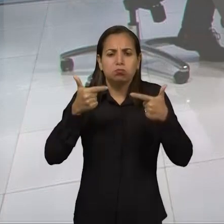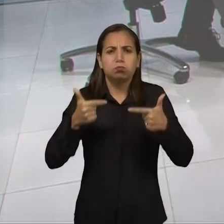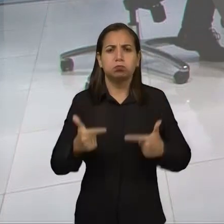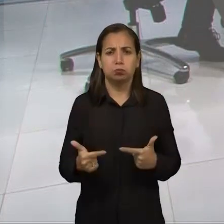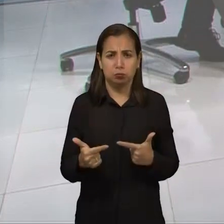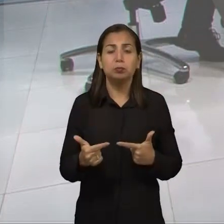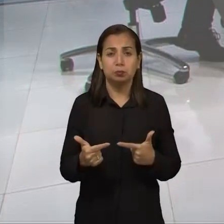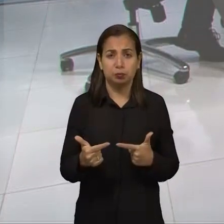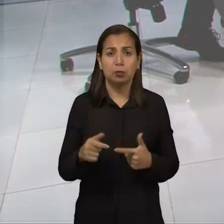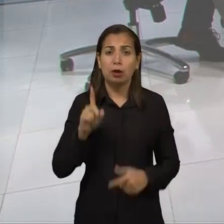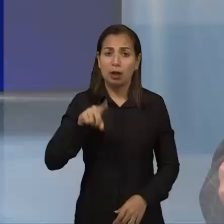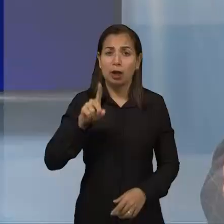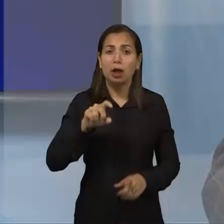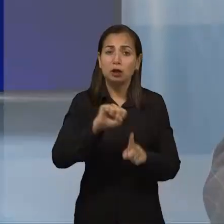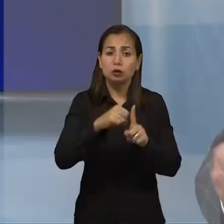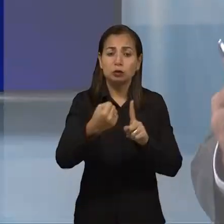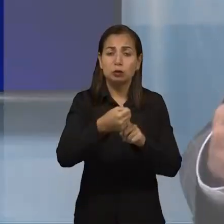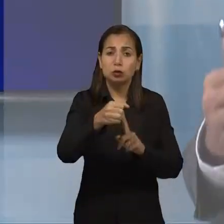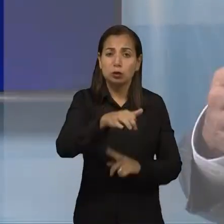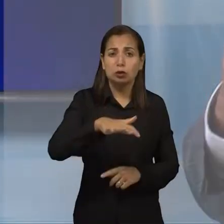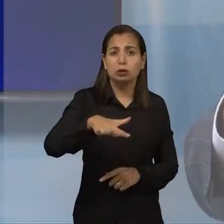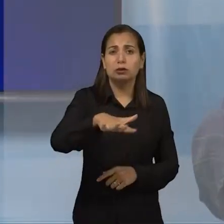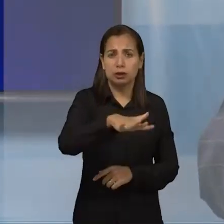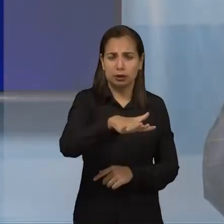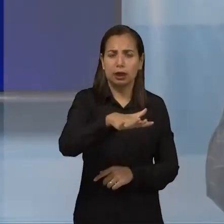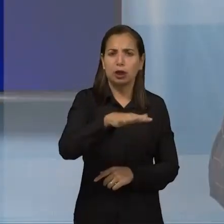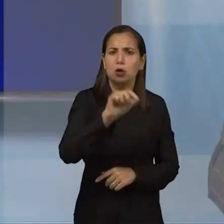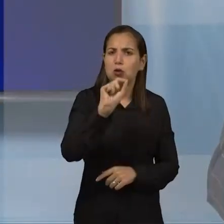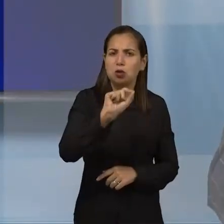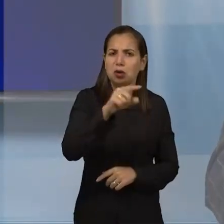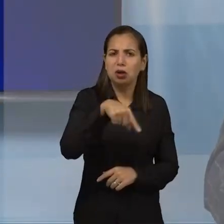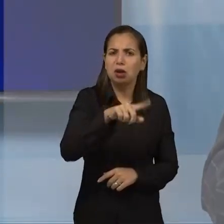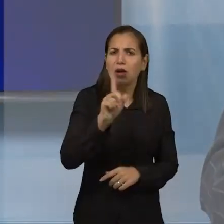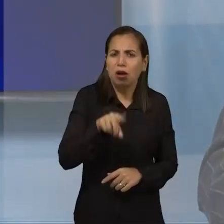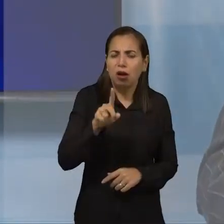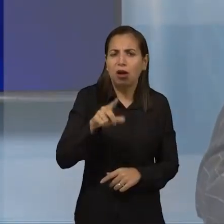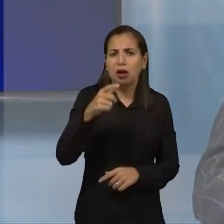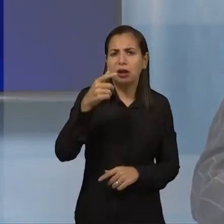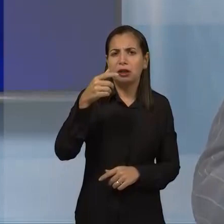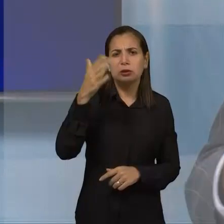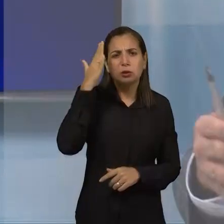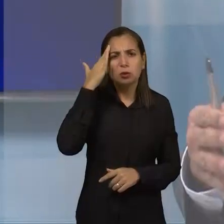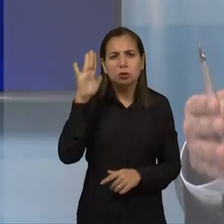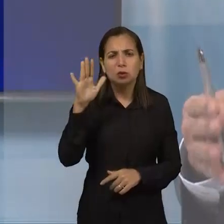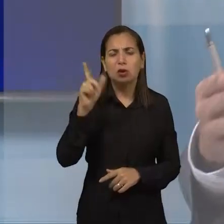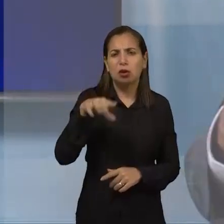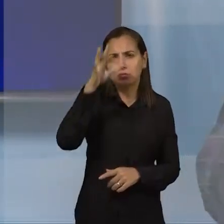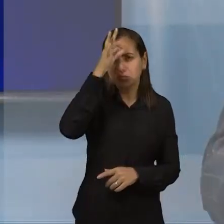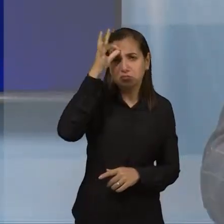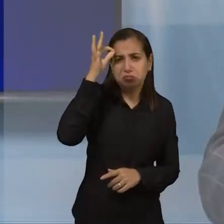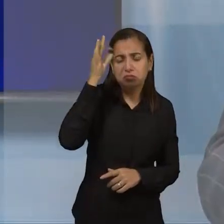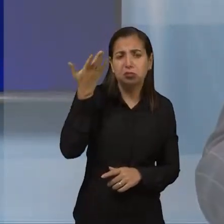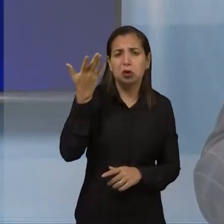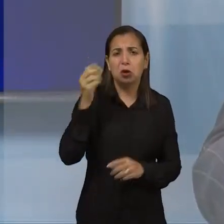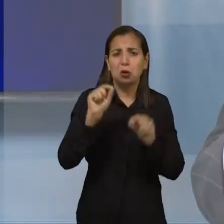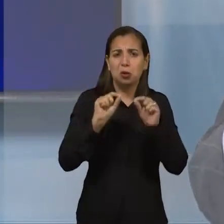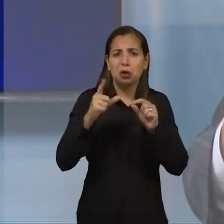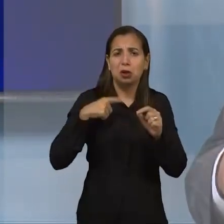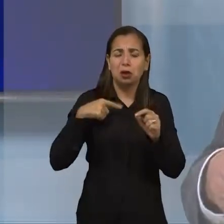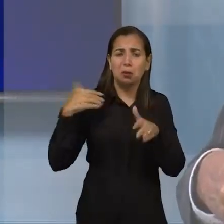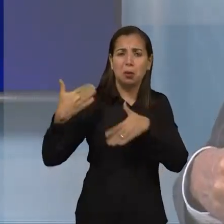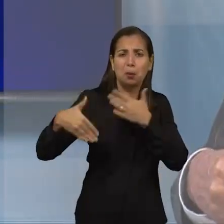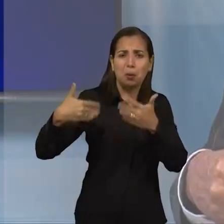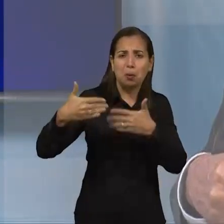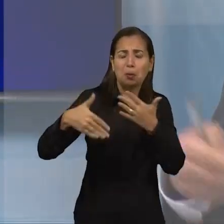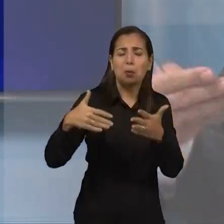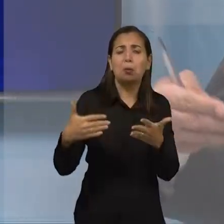É isso que uma sociedade, por mais atrasada que seja no seu processo civilizatório, e nós não